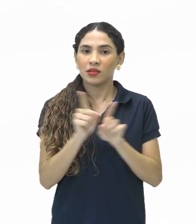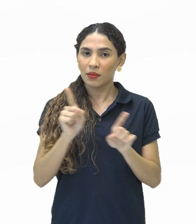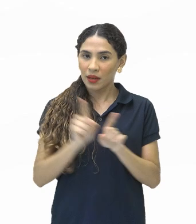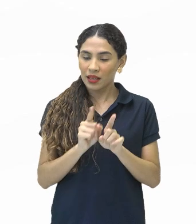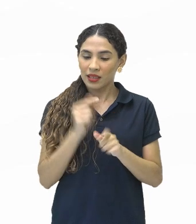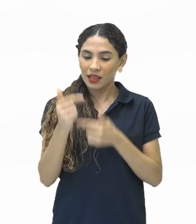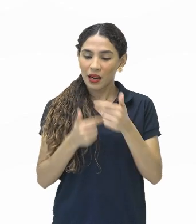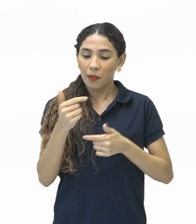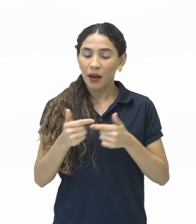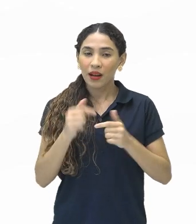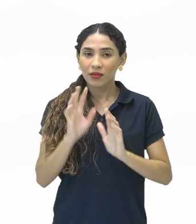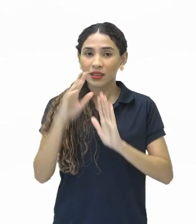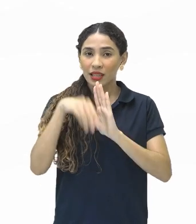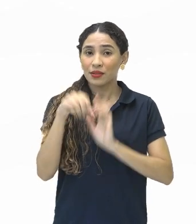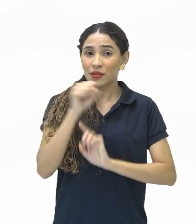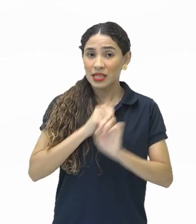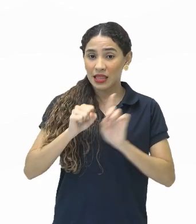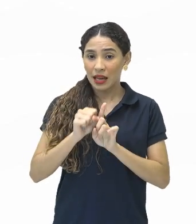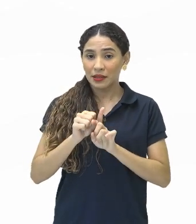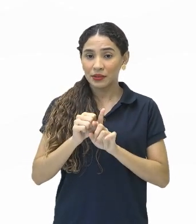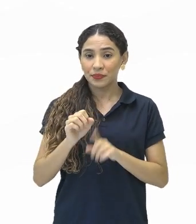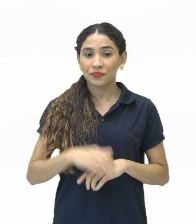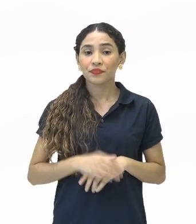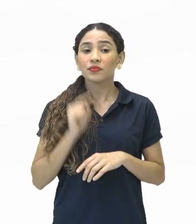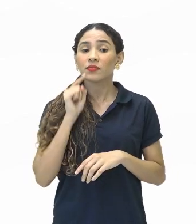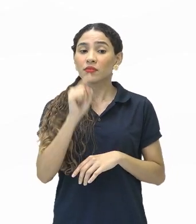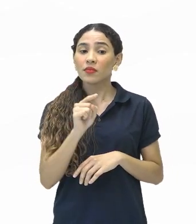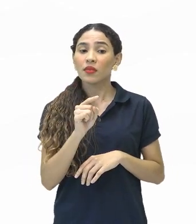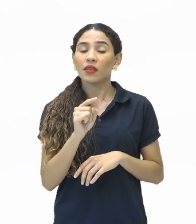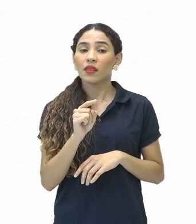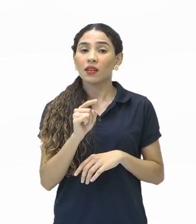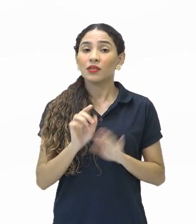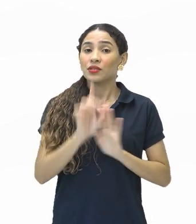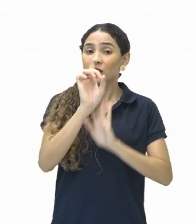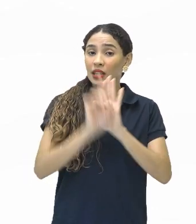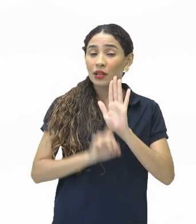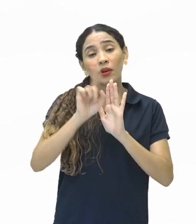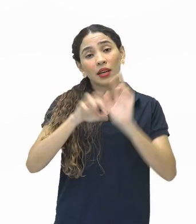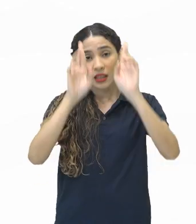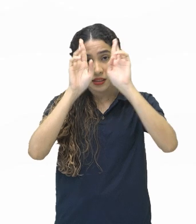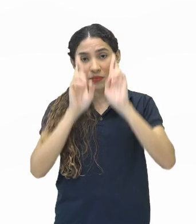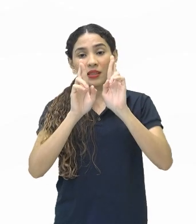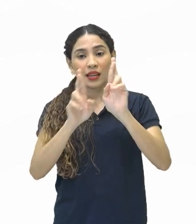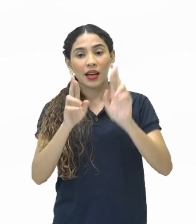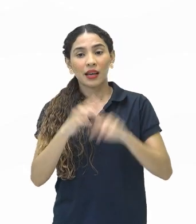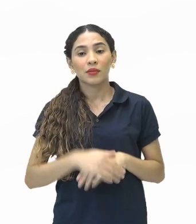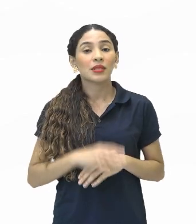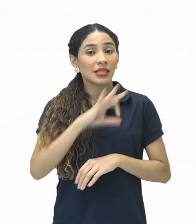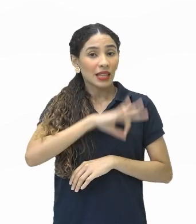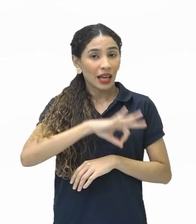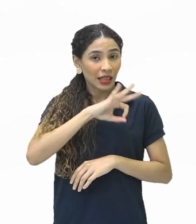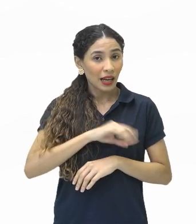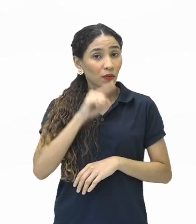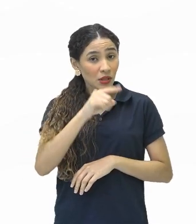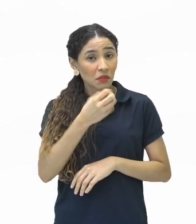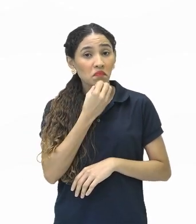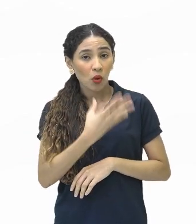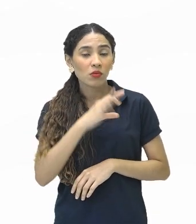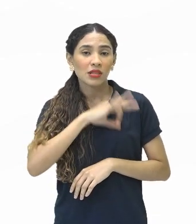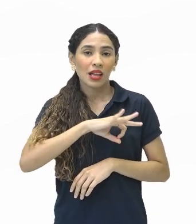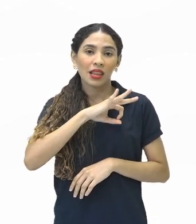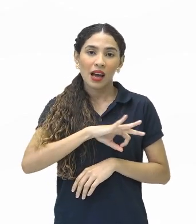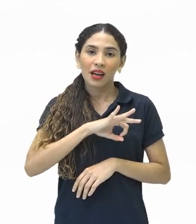de trabalho numa sociedade em que os seus direitos são respeitados, o seu salário, você ganha um bom